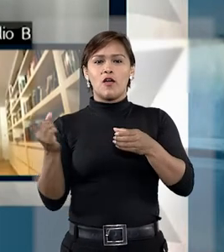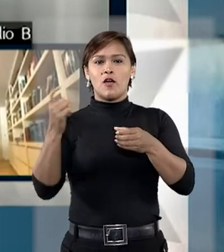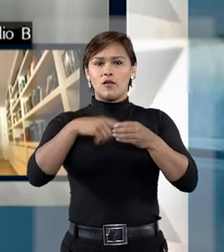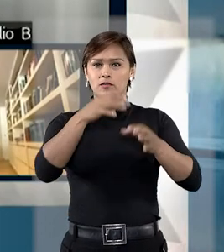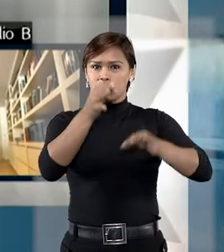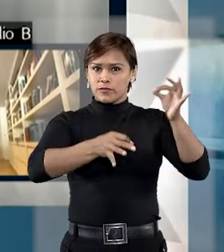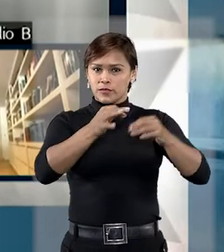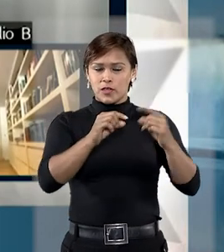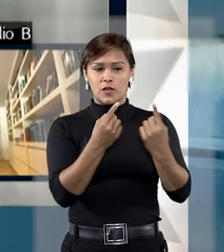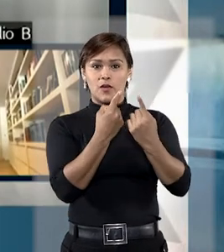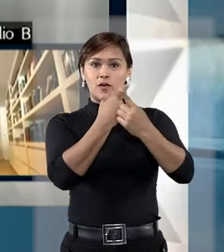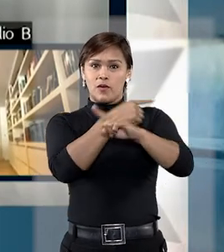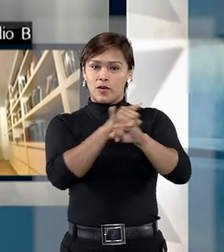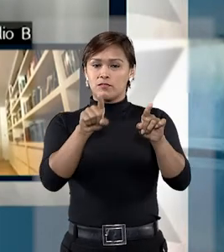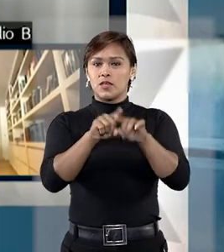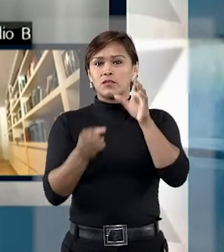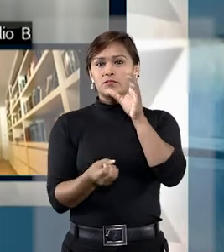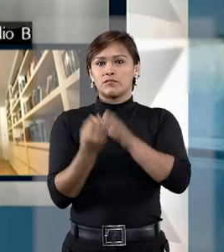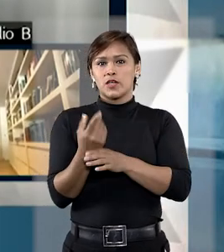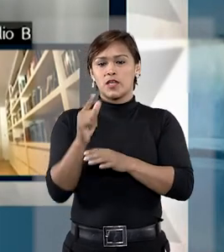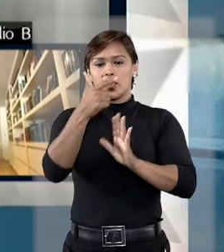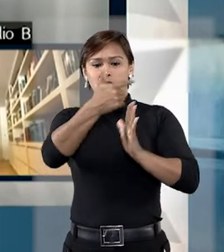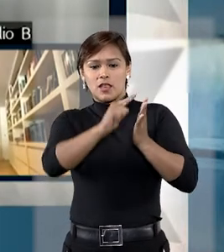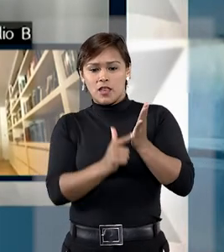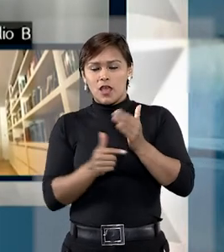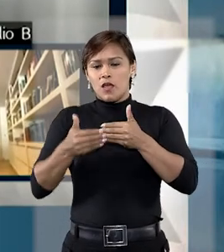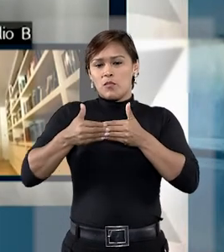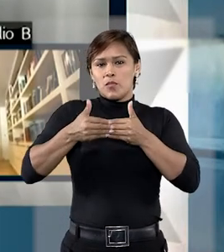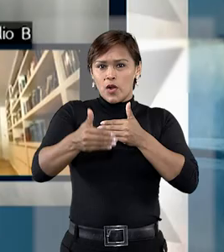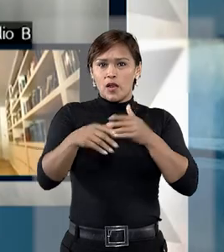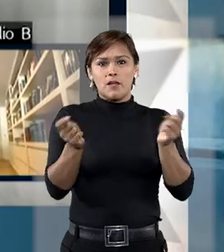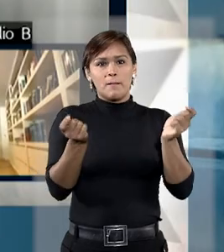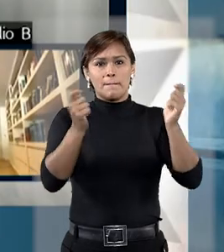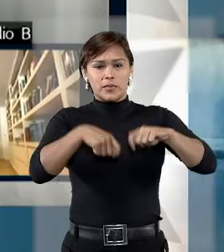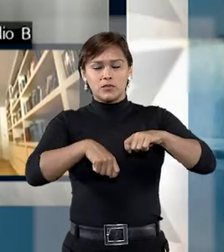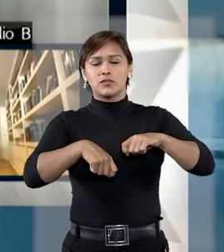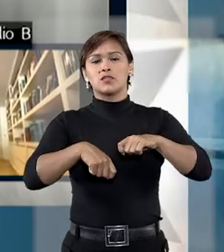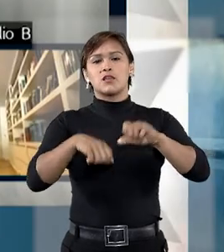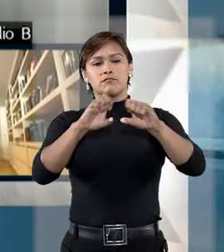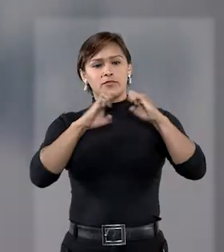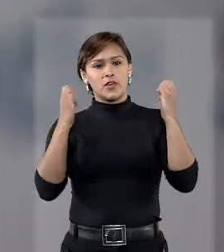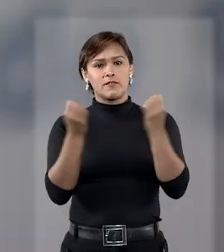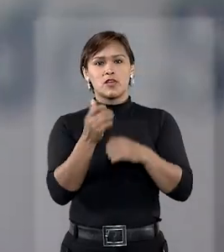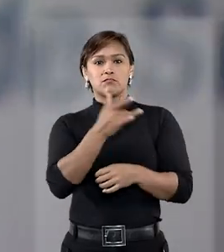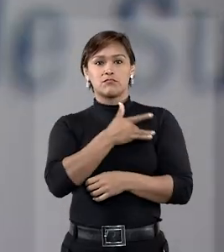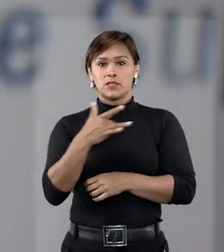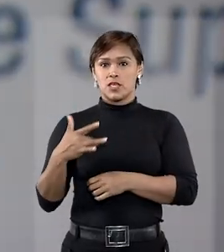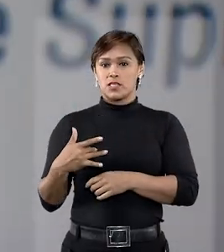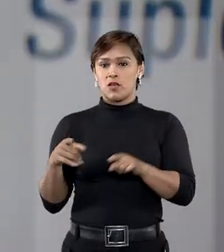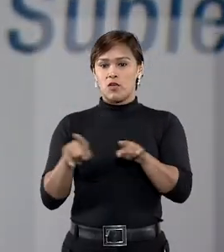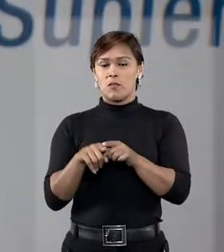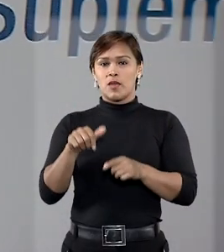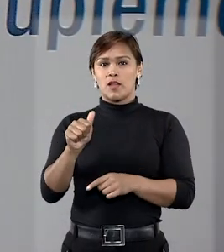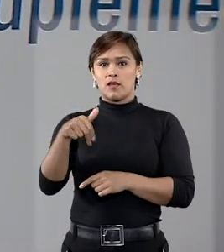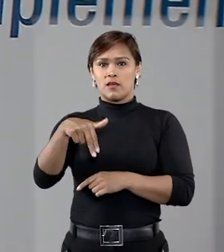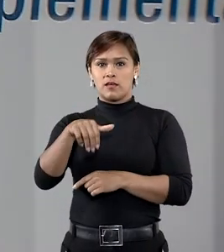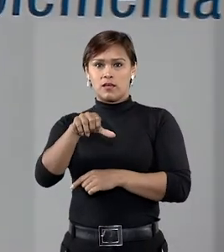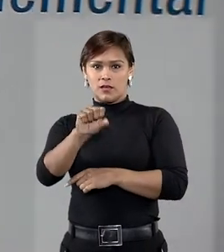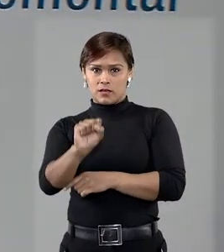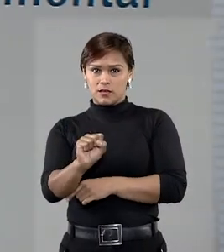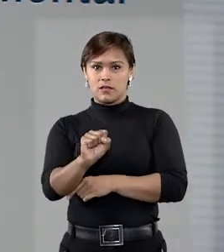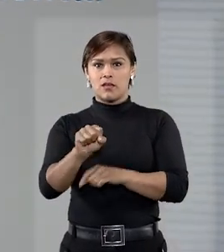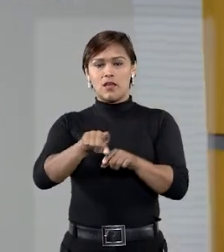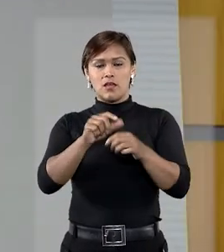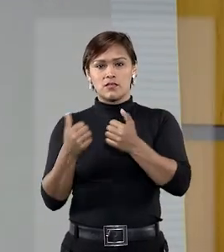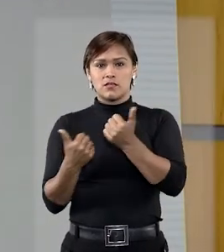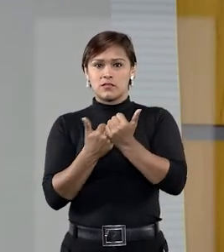o julgamento da controvérsia sobre a natureza da lista de procedimentos e eventos em saúde instituída pela Agência Nacional de